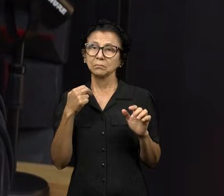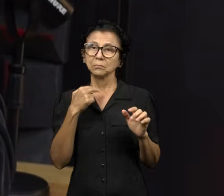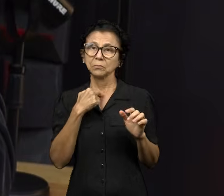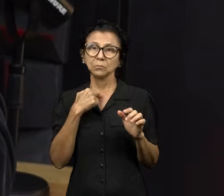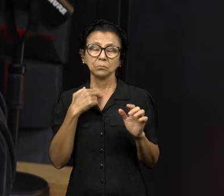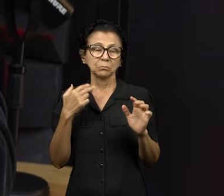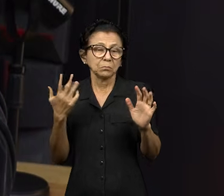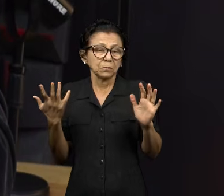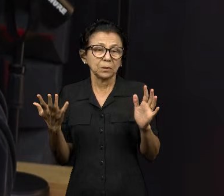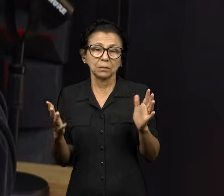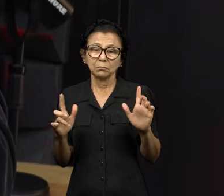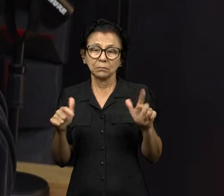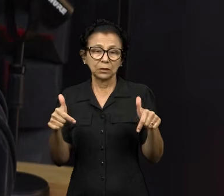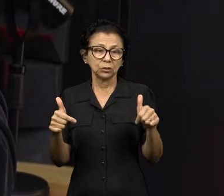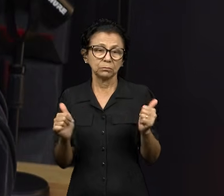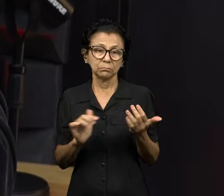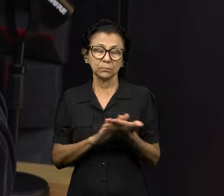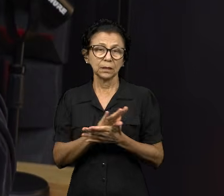sai